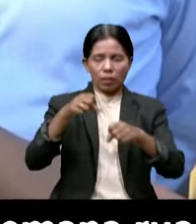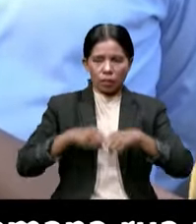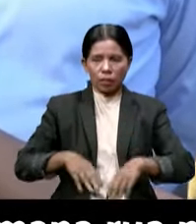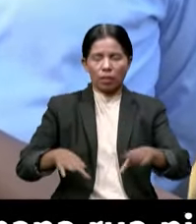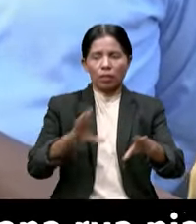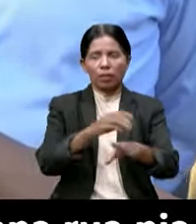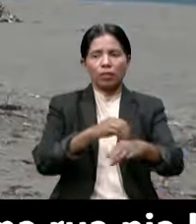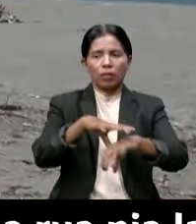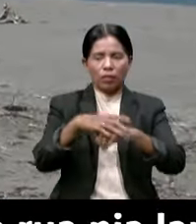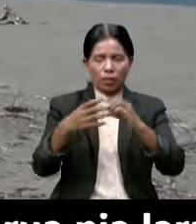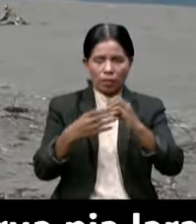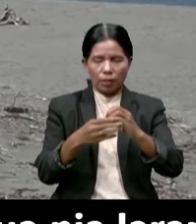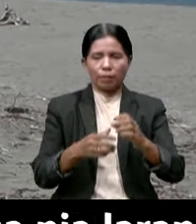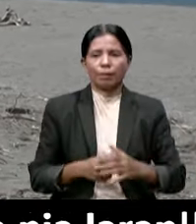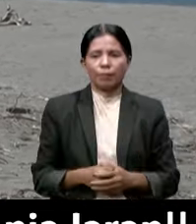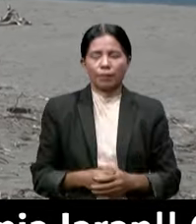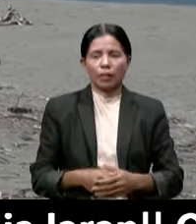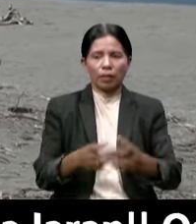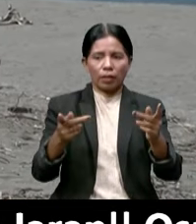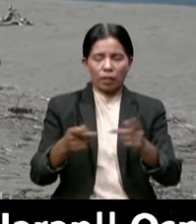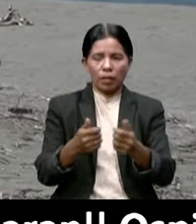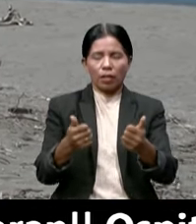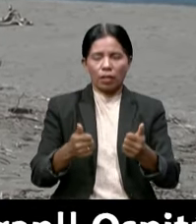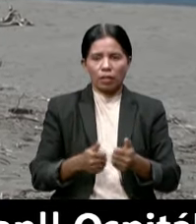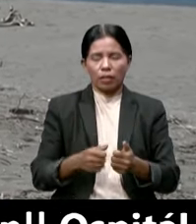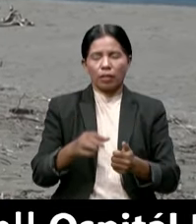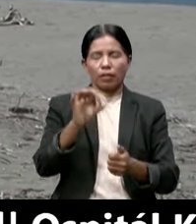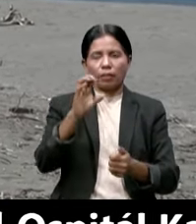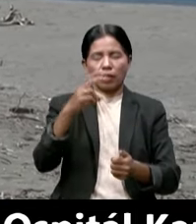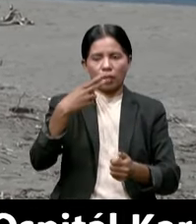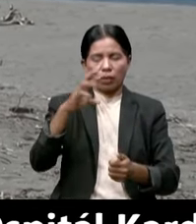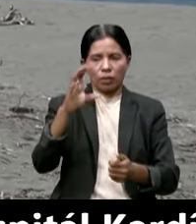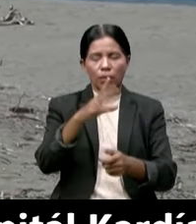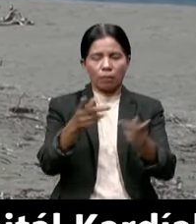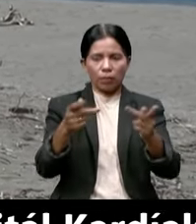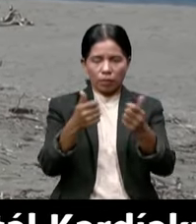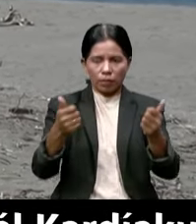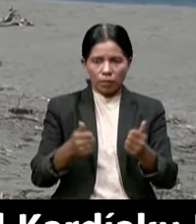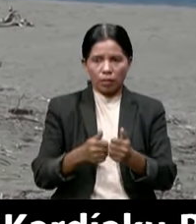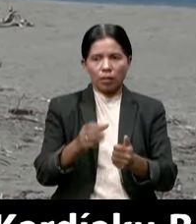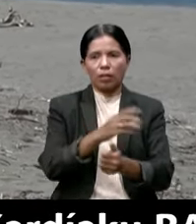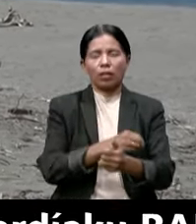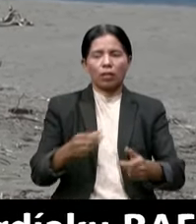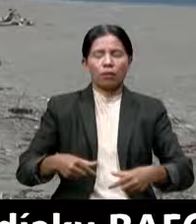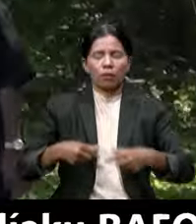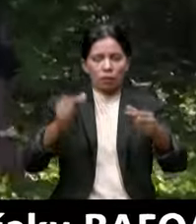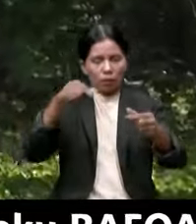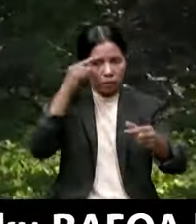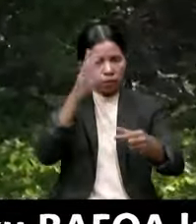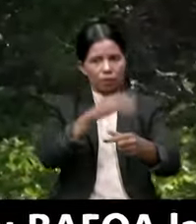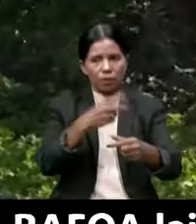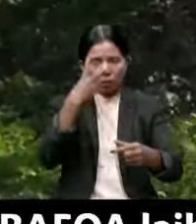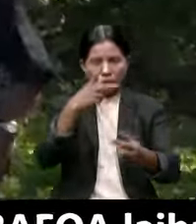rai marania. Rai nebe comunidade aldeia Fehu Green, suku Umaboko, posto administrativo na Tarbora, oferece ba governo di